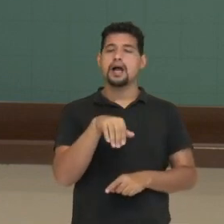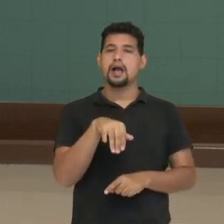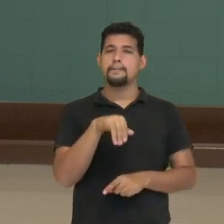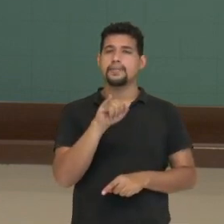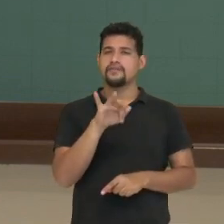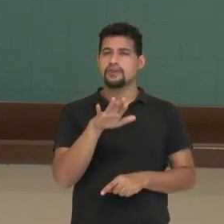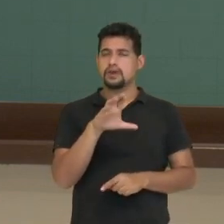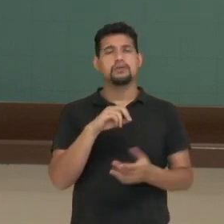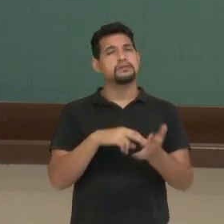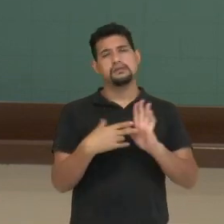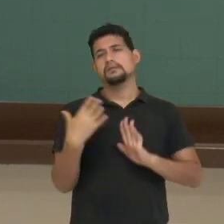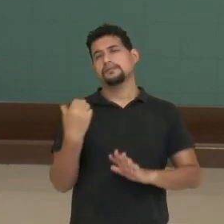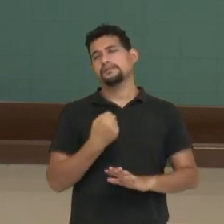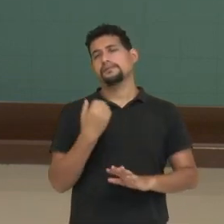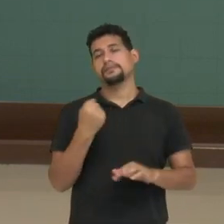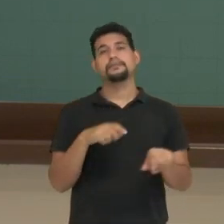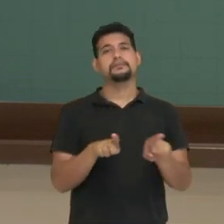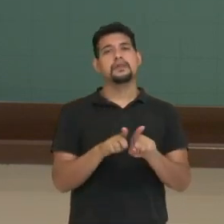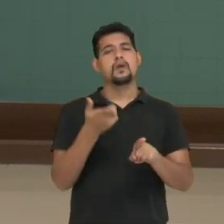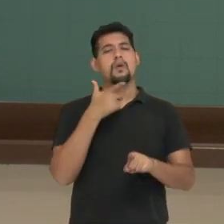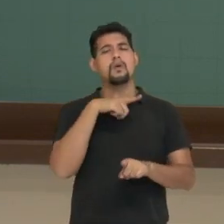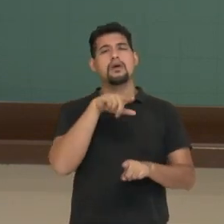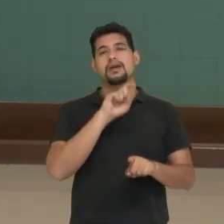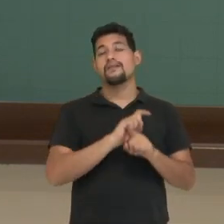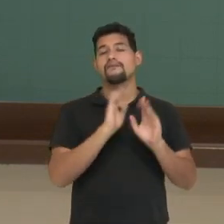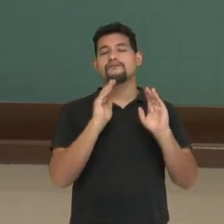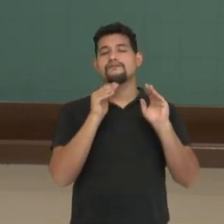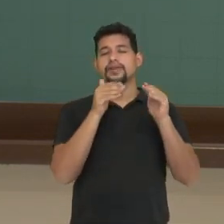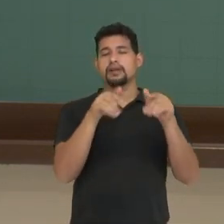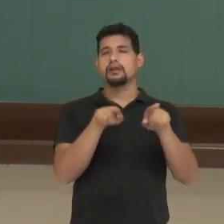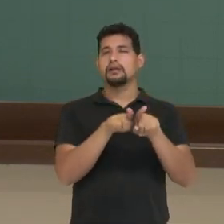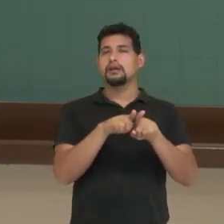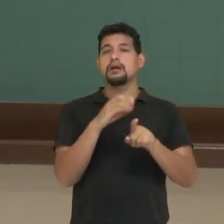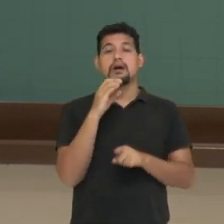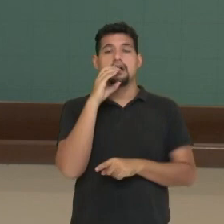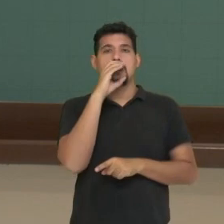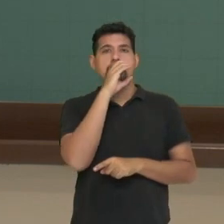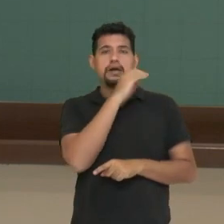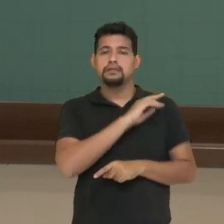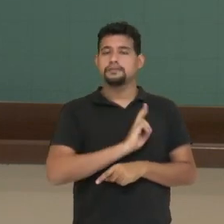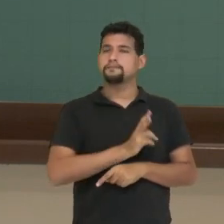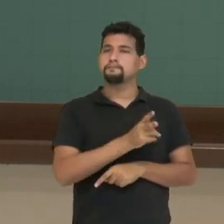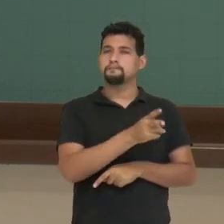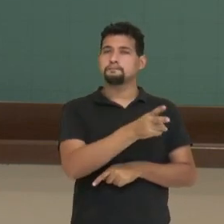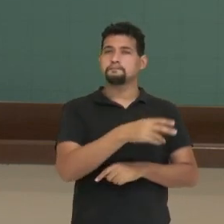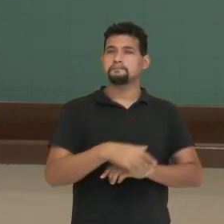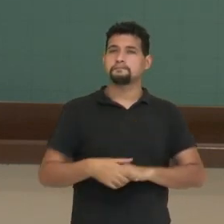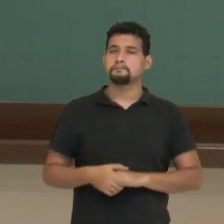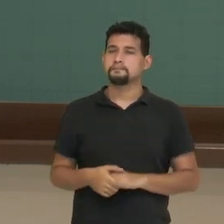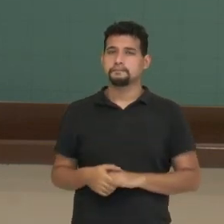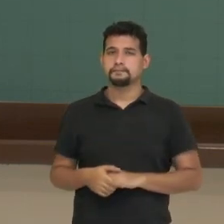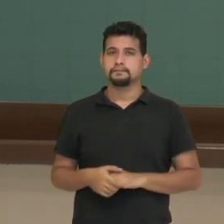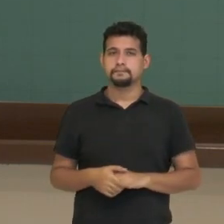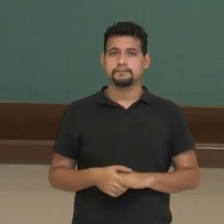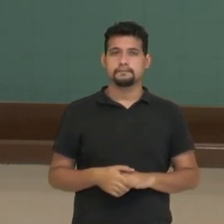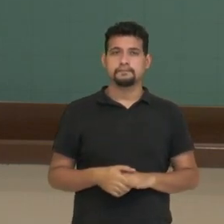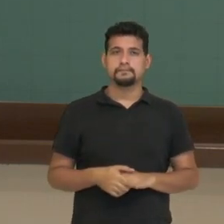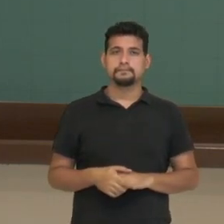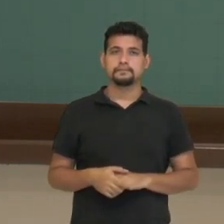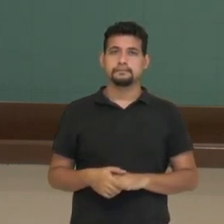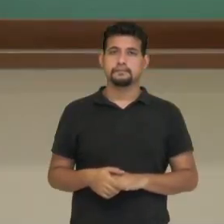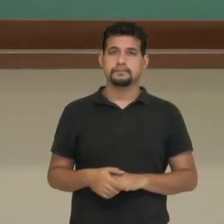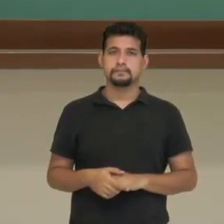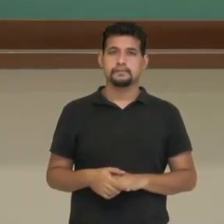da endotermia, né? O fato de conseguir manter a temperatura constante, ok?